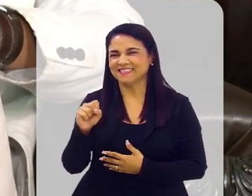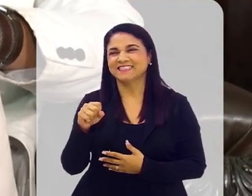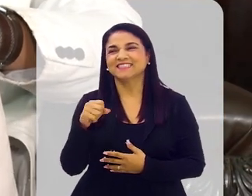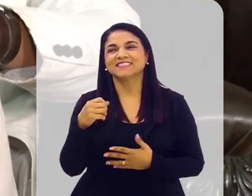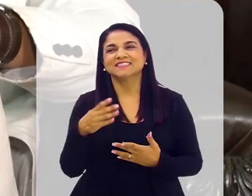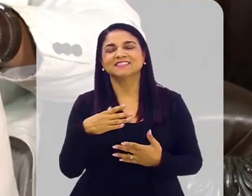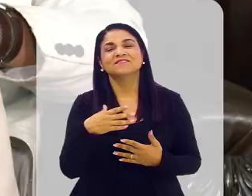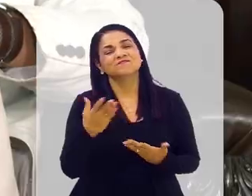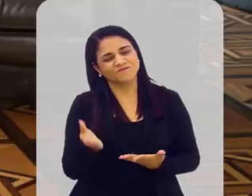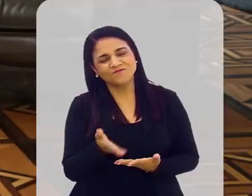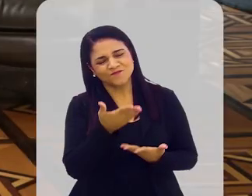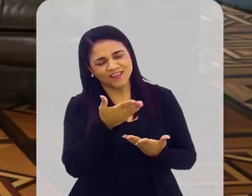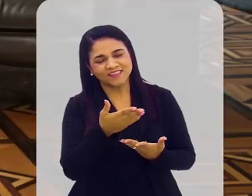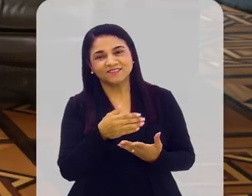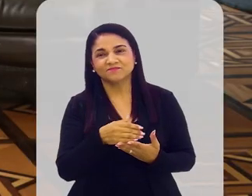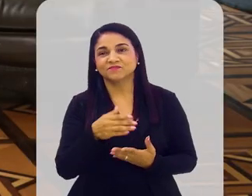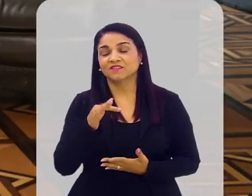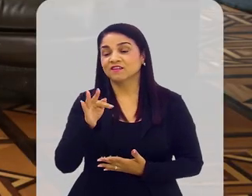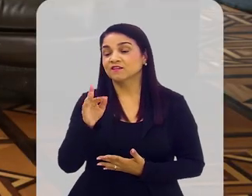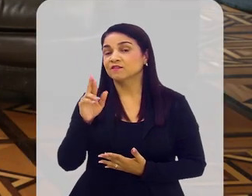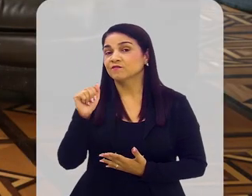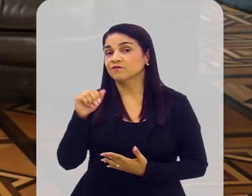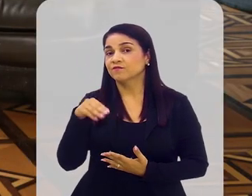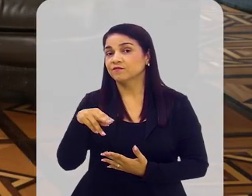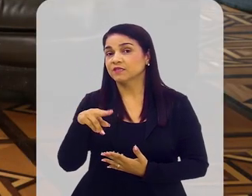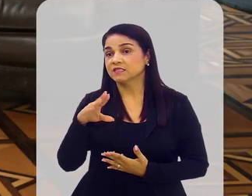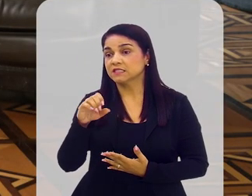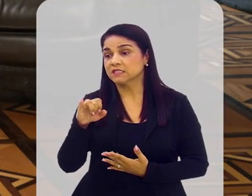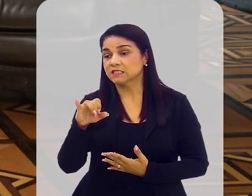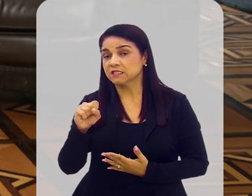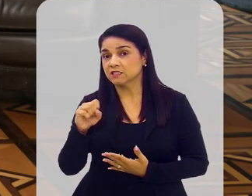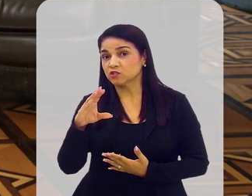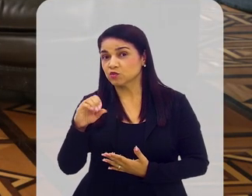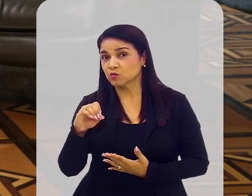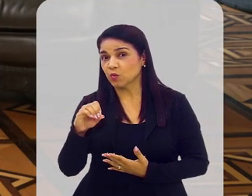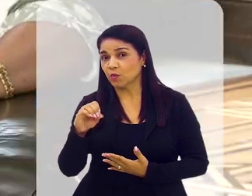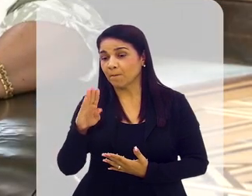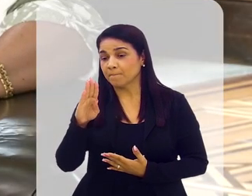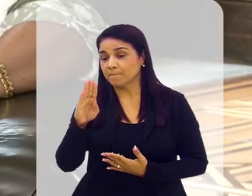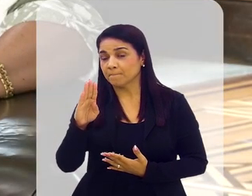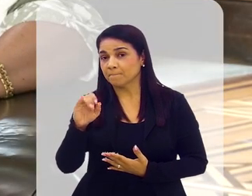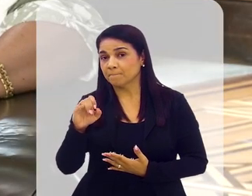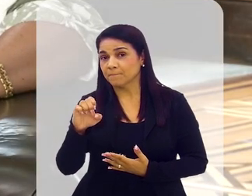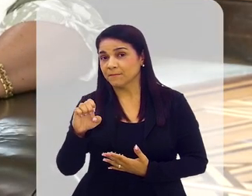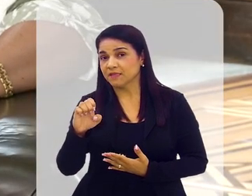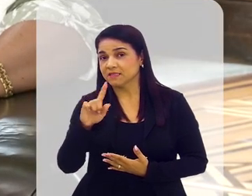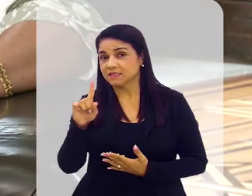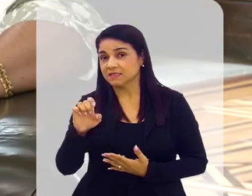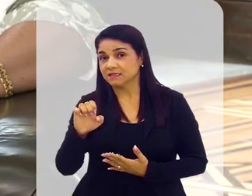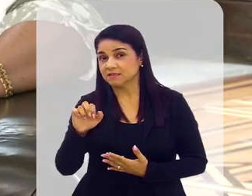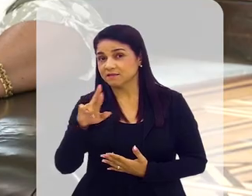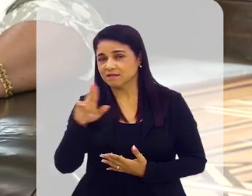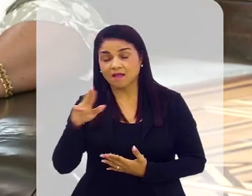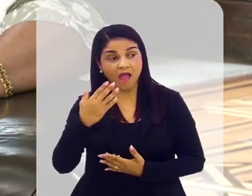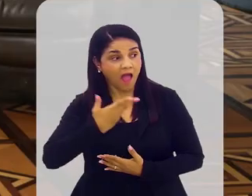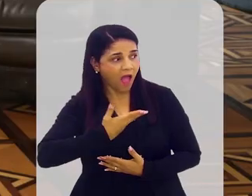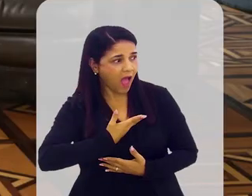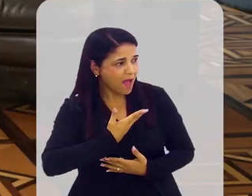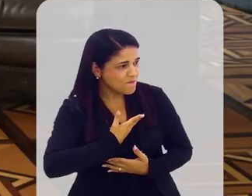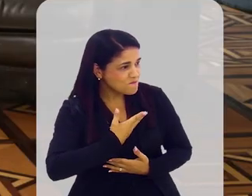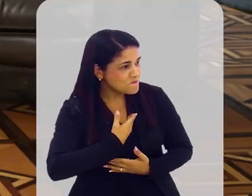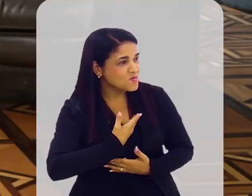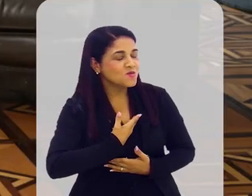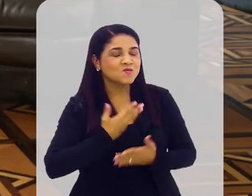estilo. Cante para mim, Marcelo. Música de Francisco Bezerra. Francisco Bezerra, outro Lembra grande dele? Amigo, meu